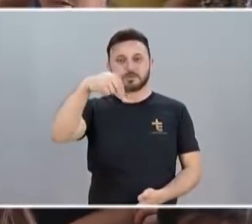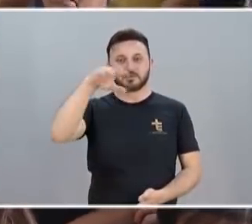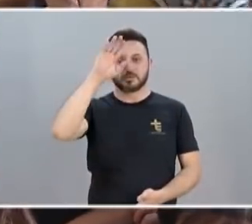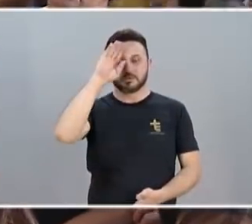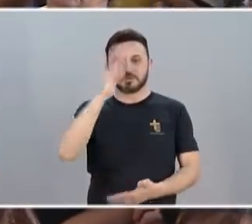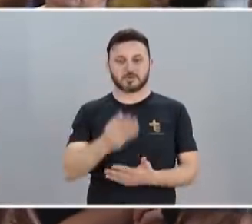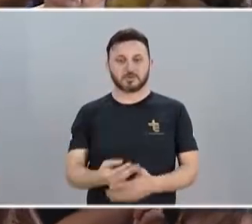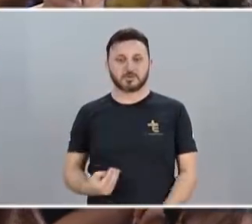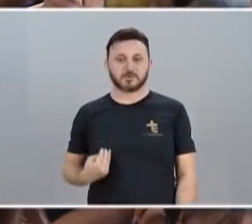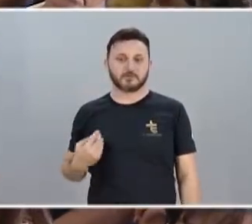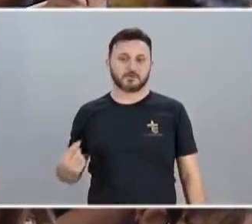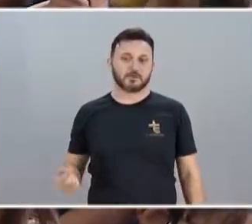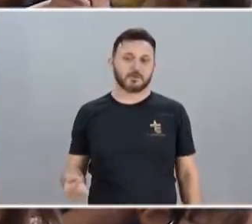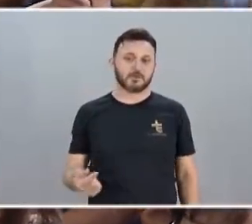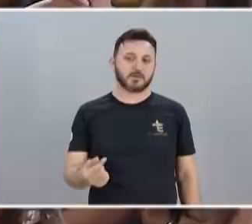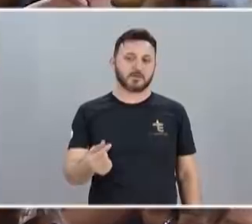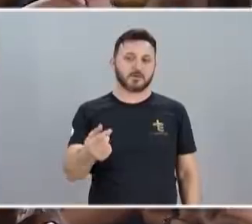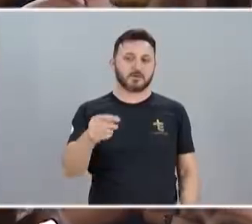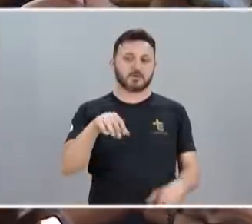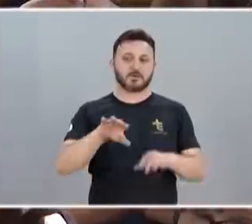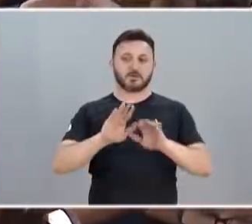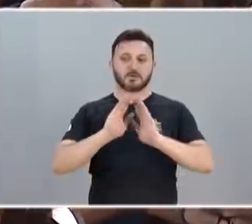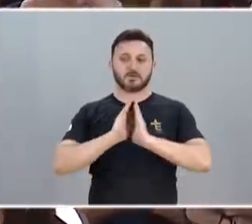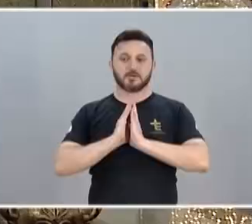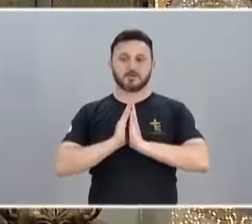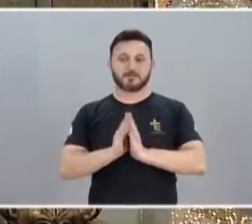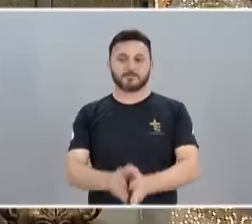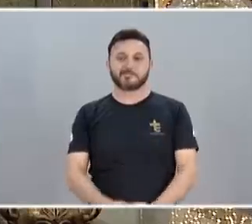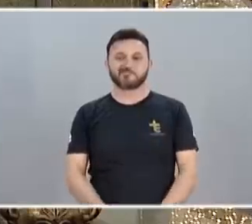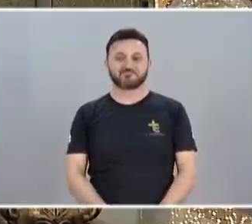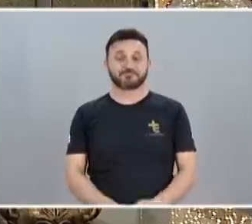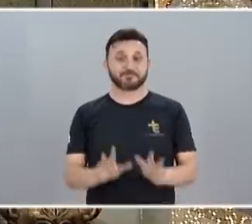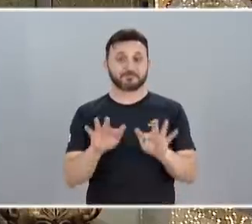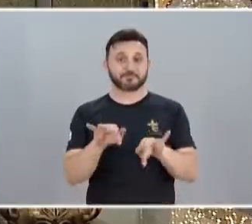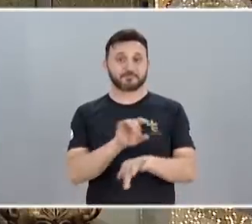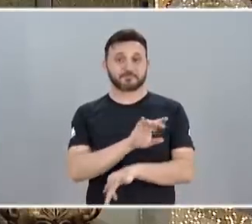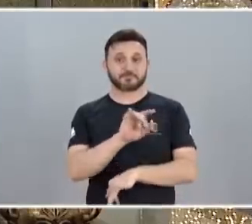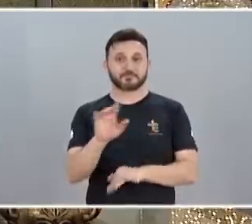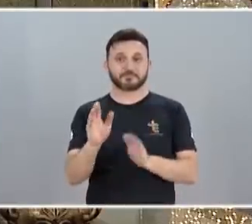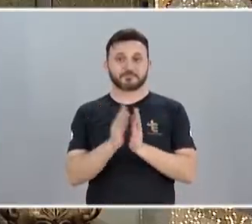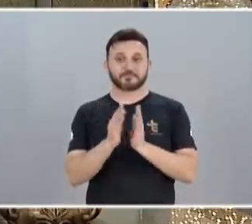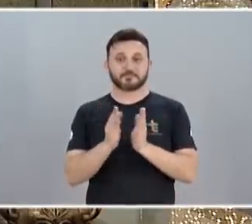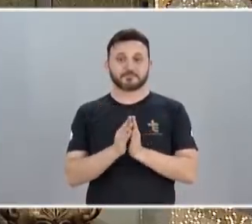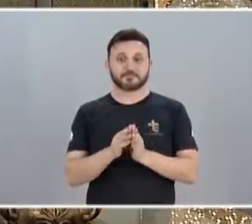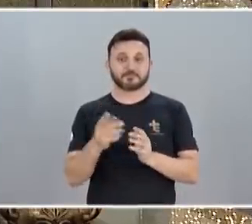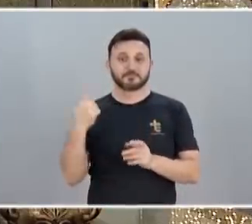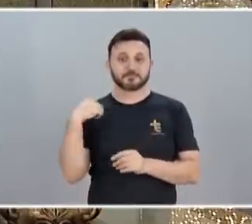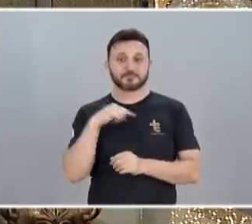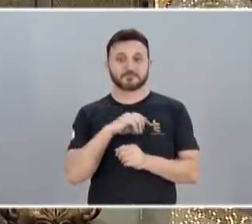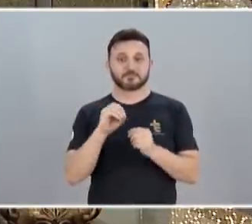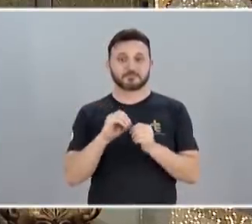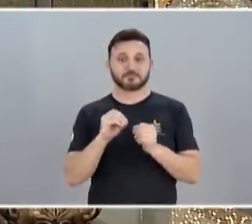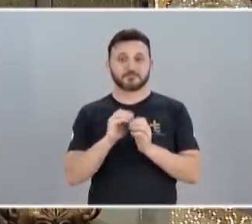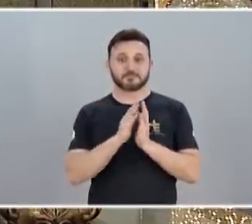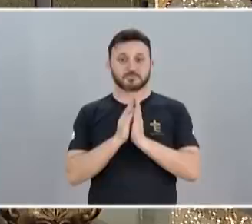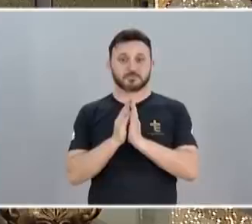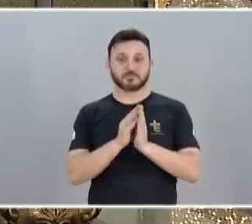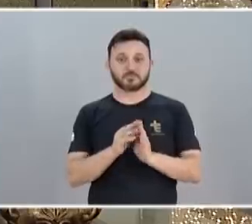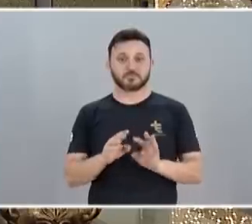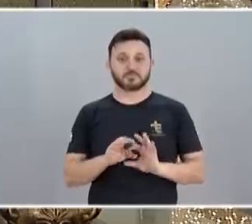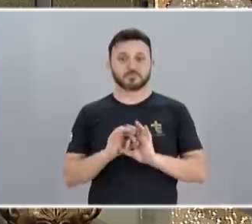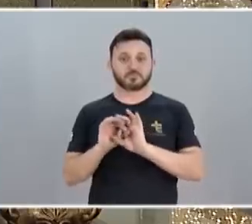ressurreição da carne, na vida eterna. Amém. Ao final de cada prece, faremos a oração